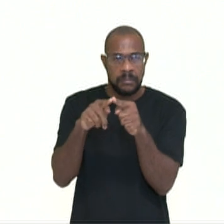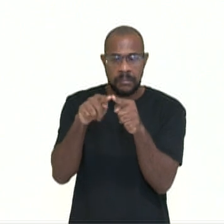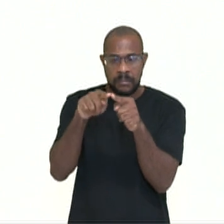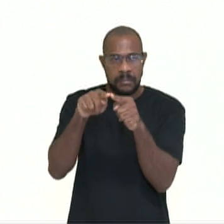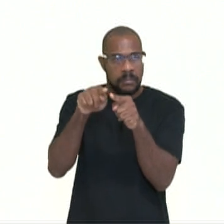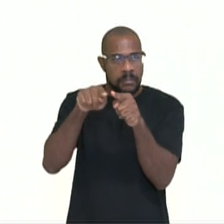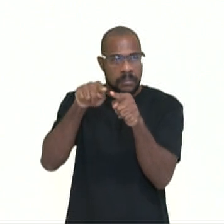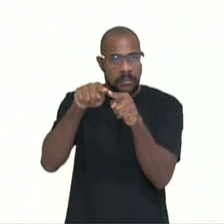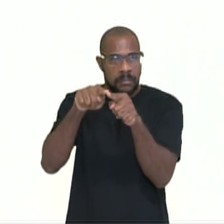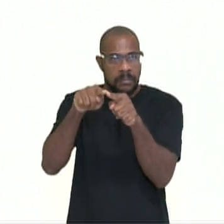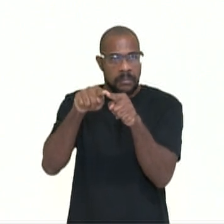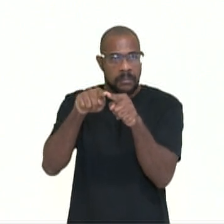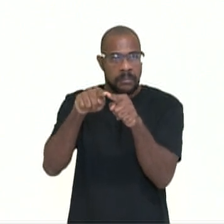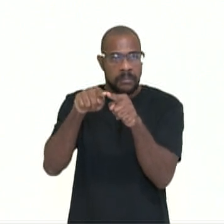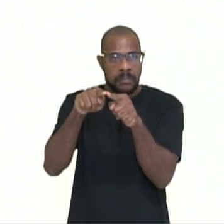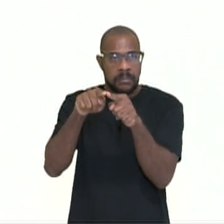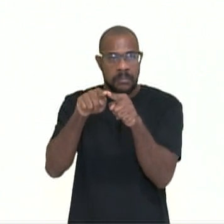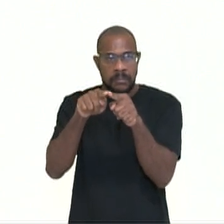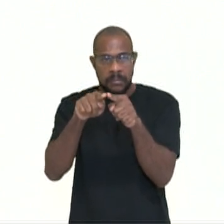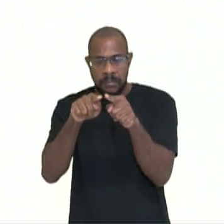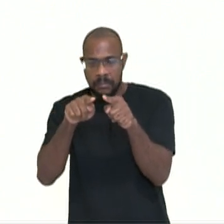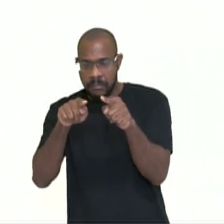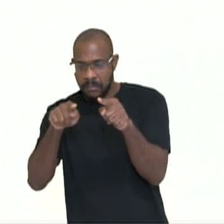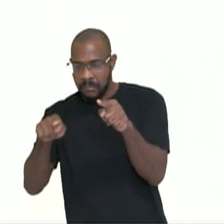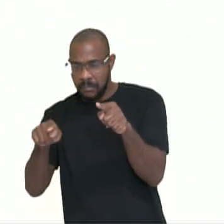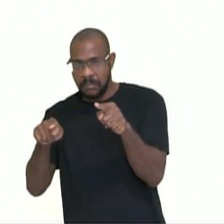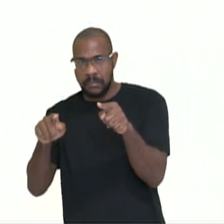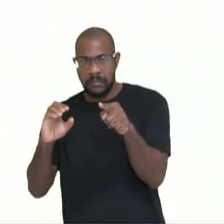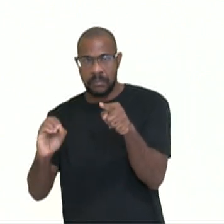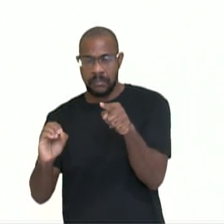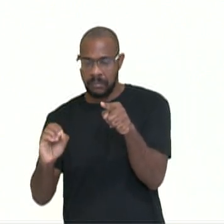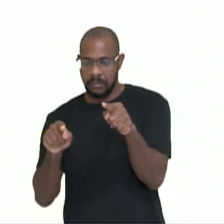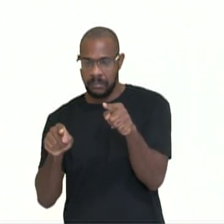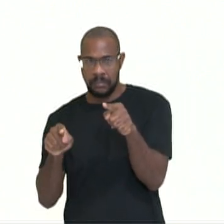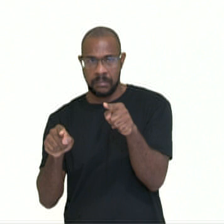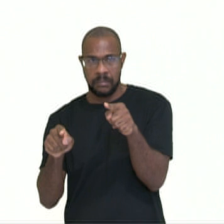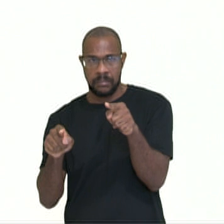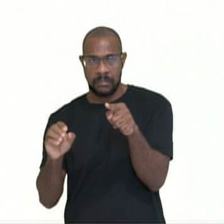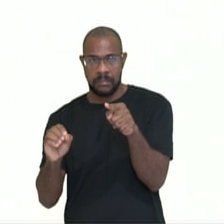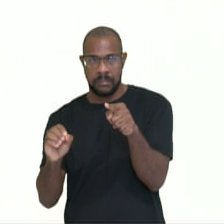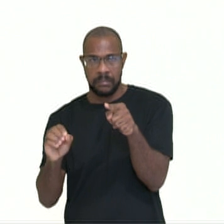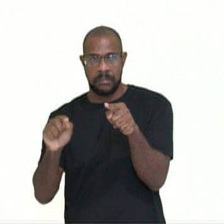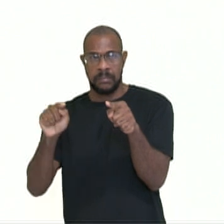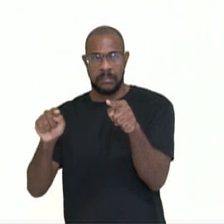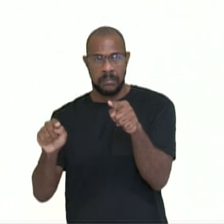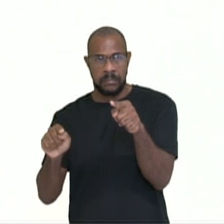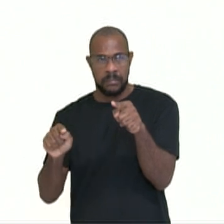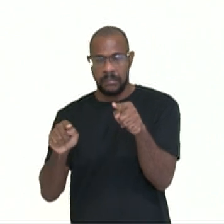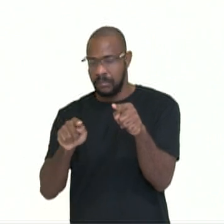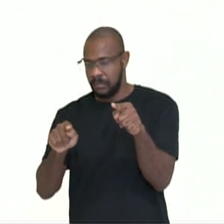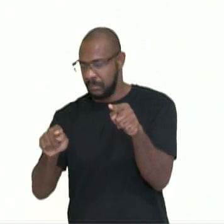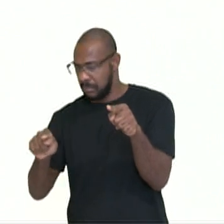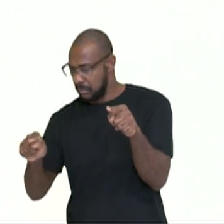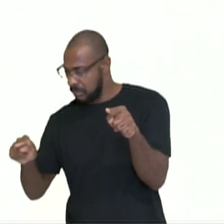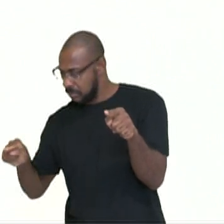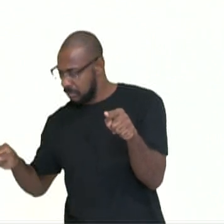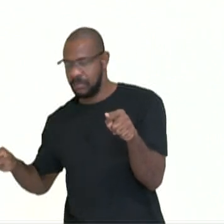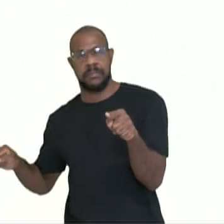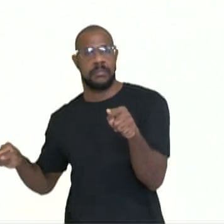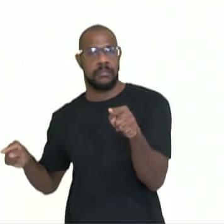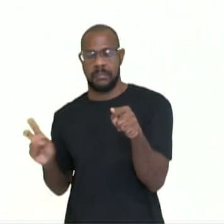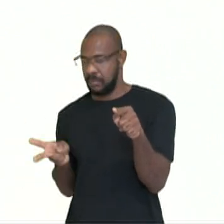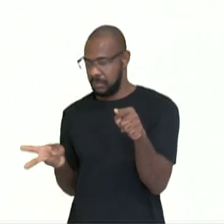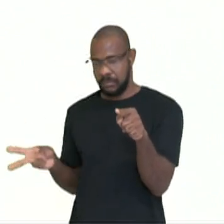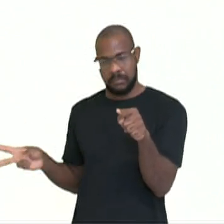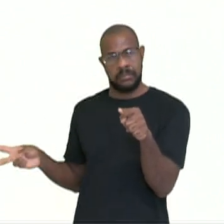origem da circunferência, passa por um ponto da circunferência e continua, tá? Então,